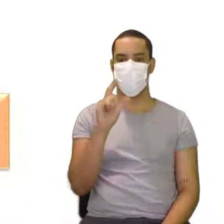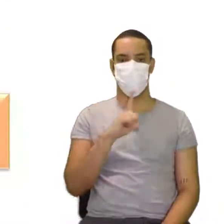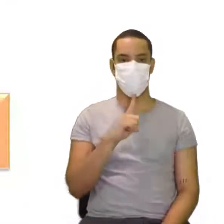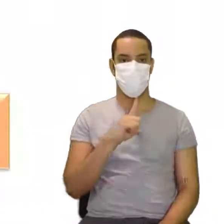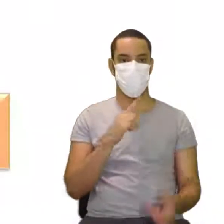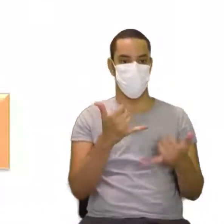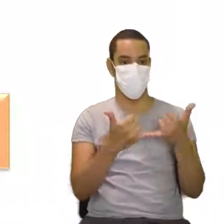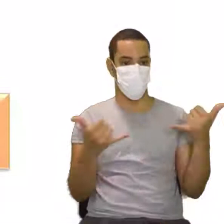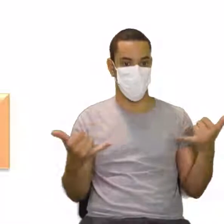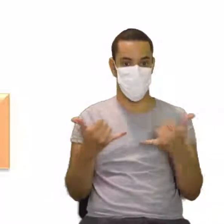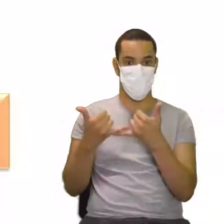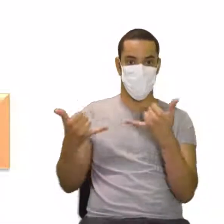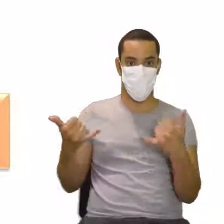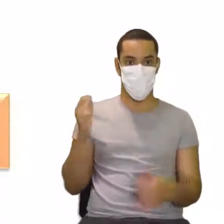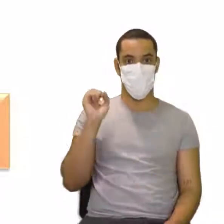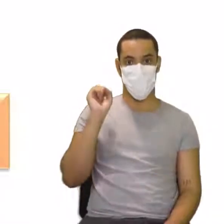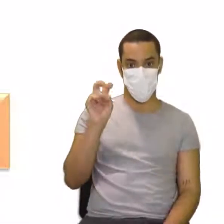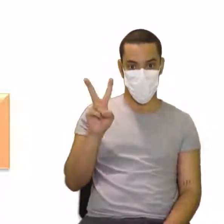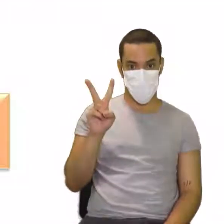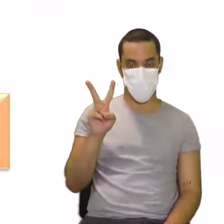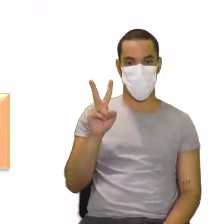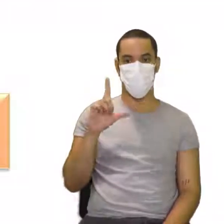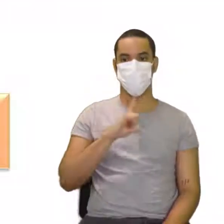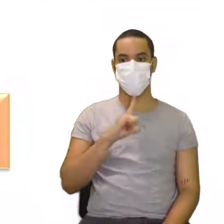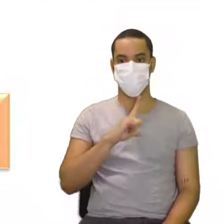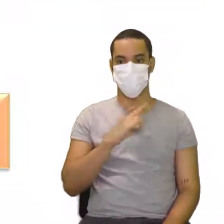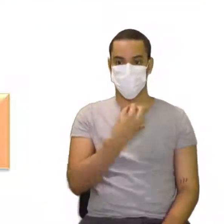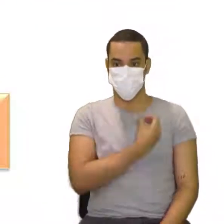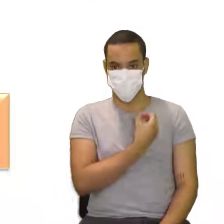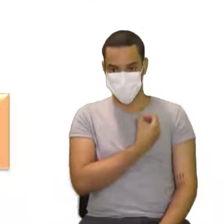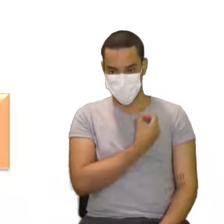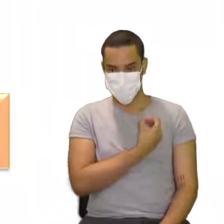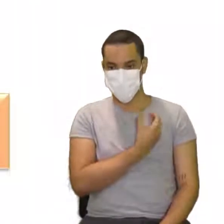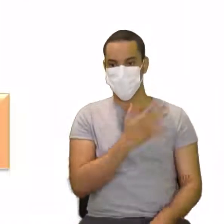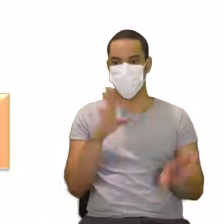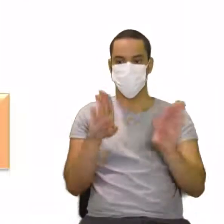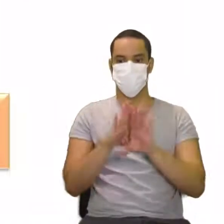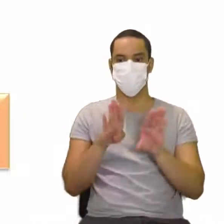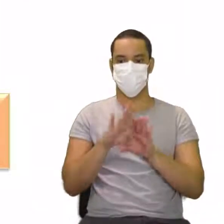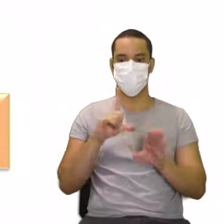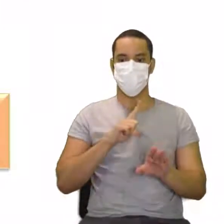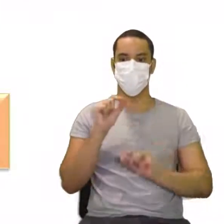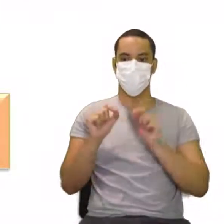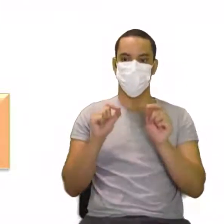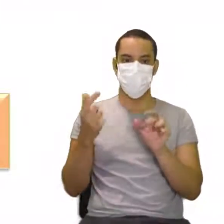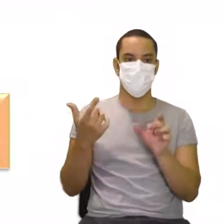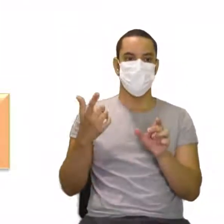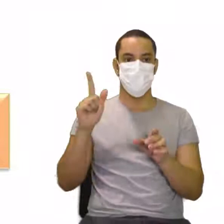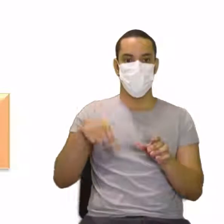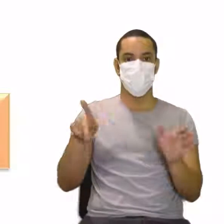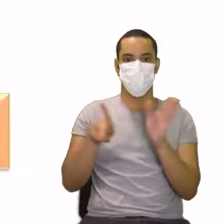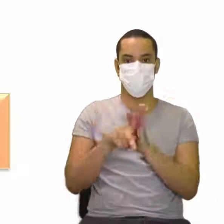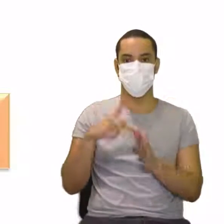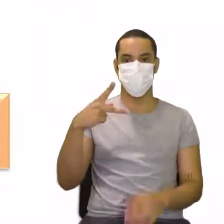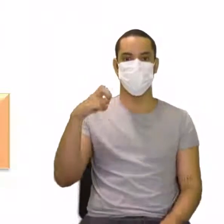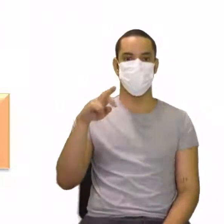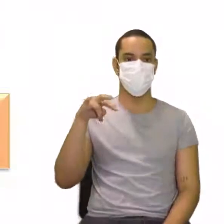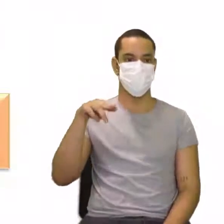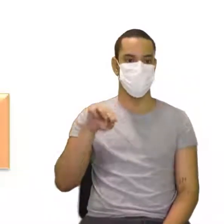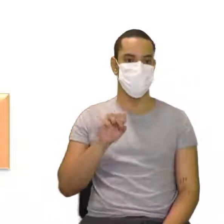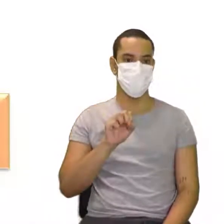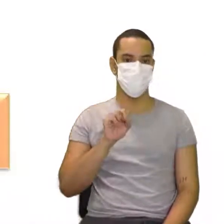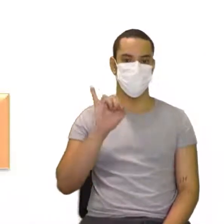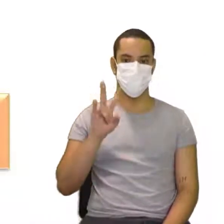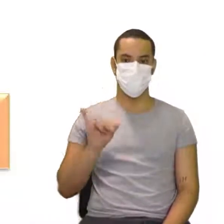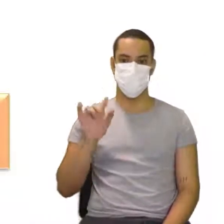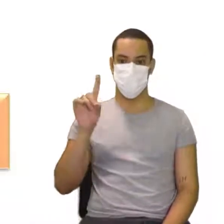por exemplo, aqui, nós temos aqui, olha só, o valor do campo, nós temos o nosso coeficiente de permissividade do meio aqui,